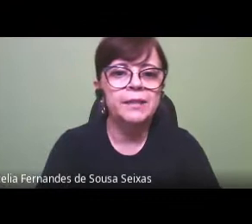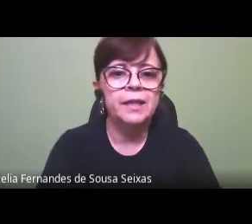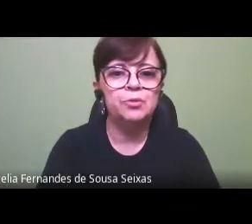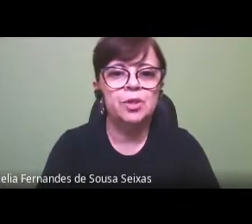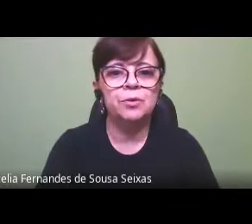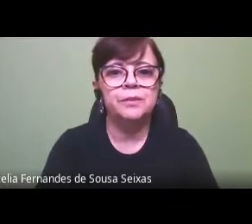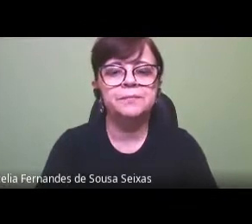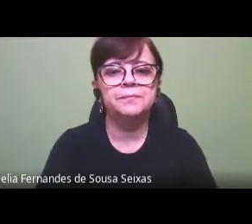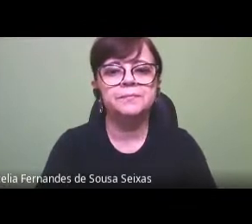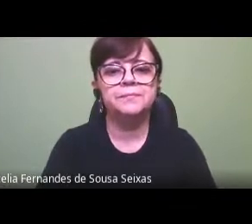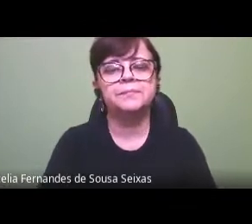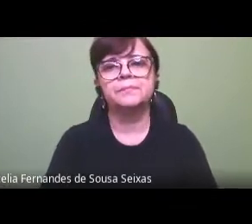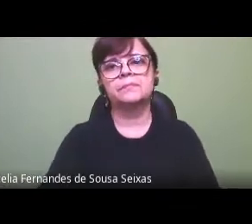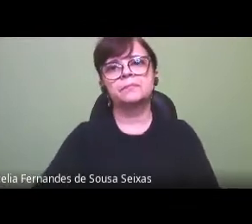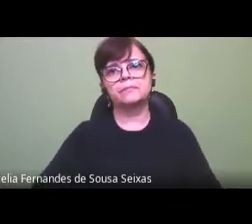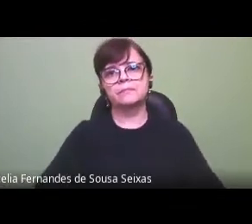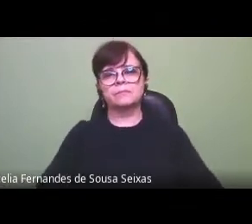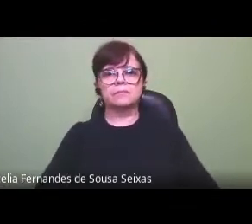Vamos trocar em teste agora.